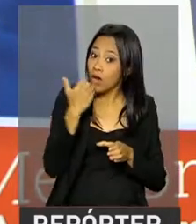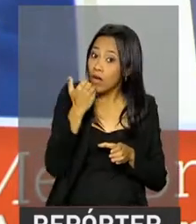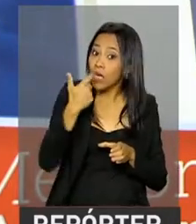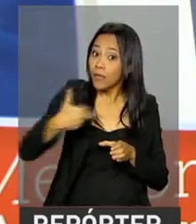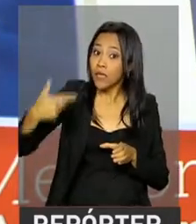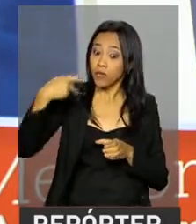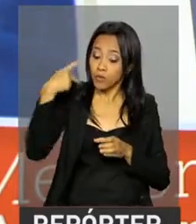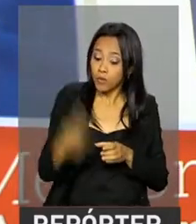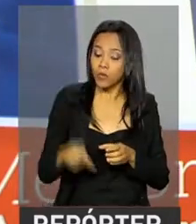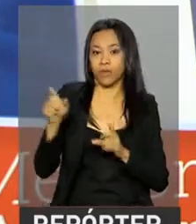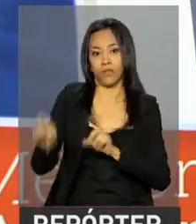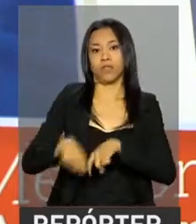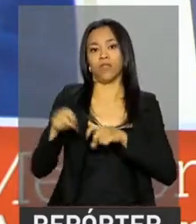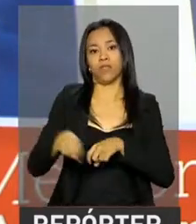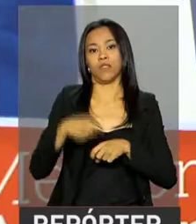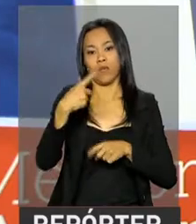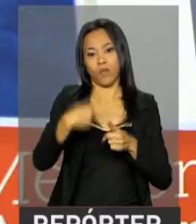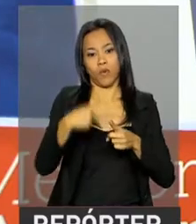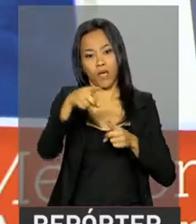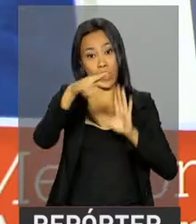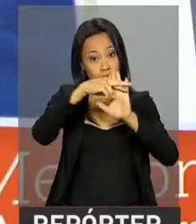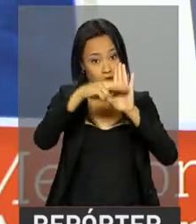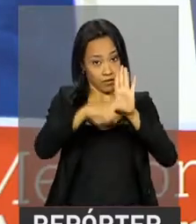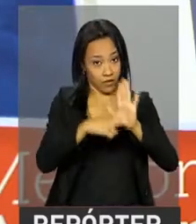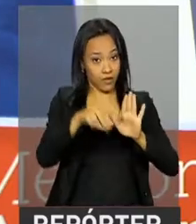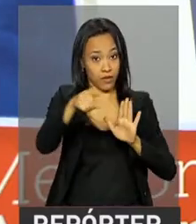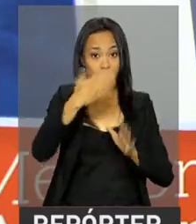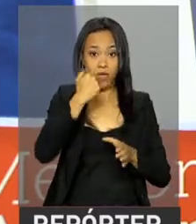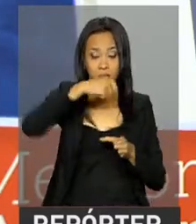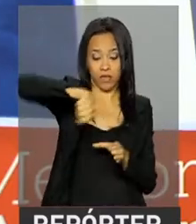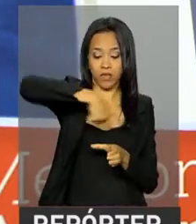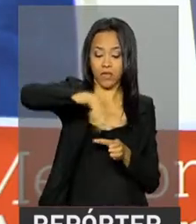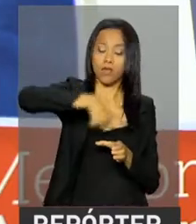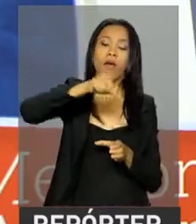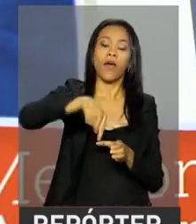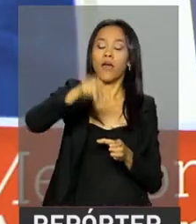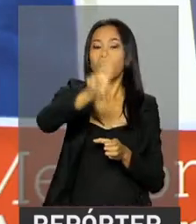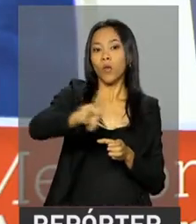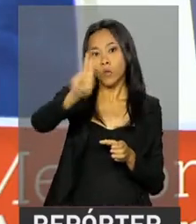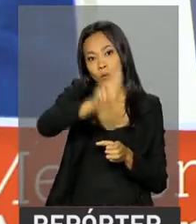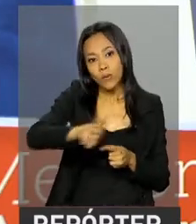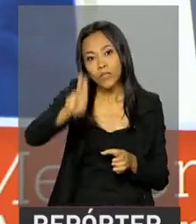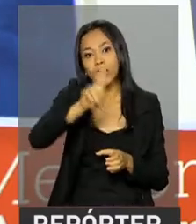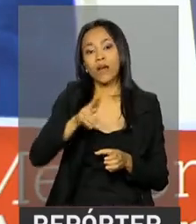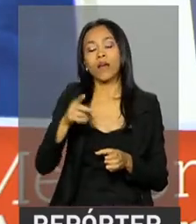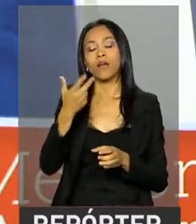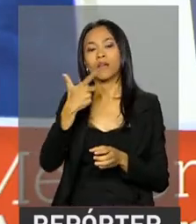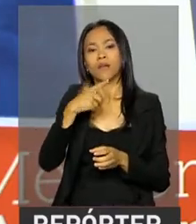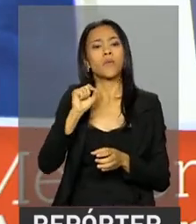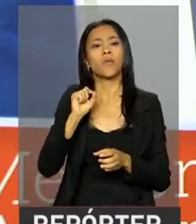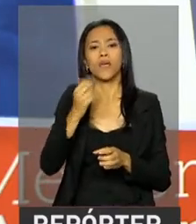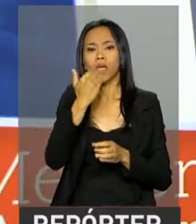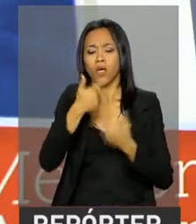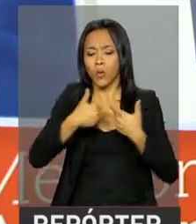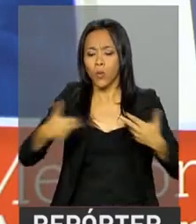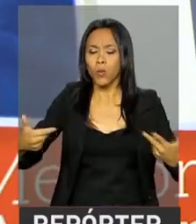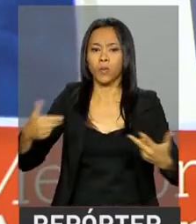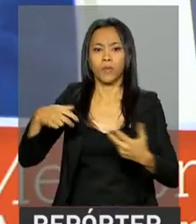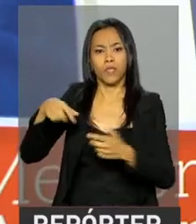porque uma das nossas diretrizes na alimentação escolar são exatamente os alimentos produzidos pelo pequeno agricultor, pelo agricultor familiar.